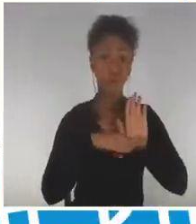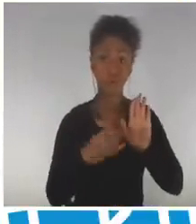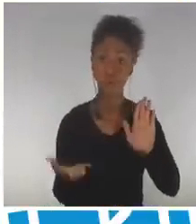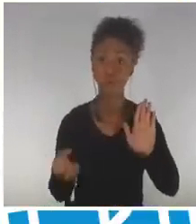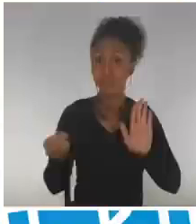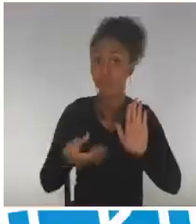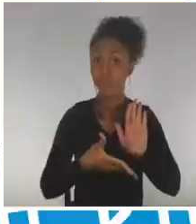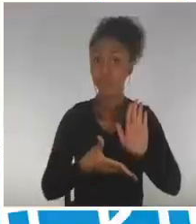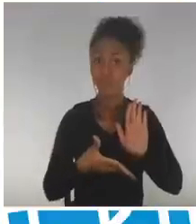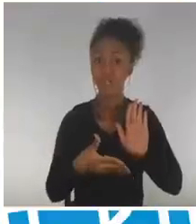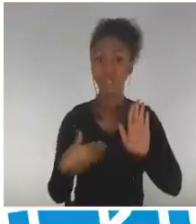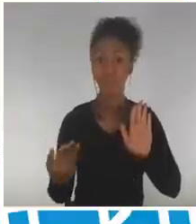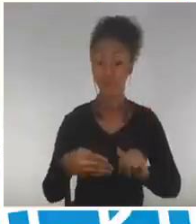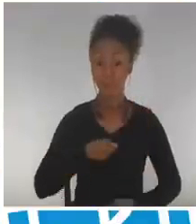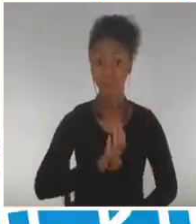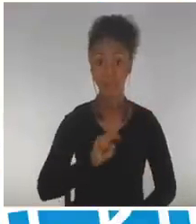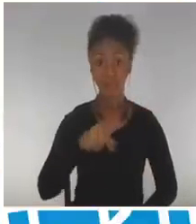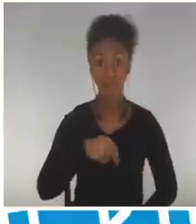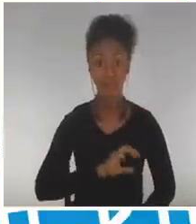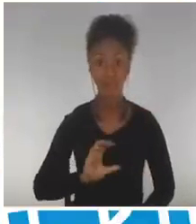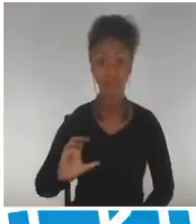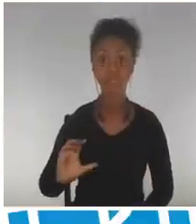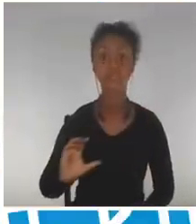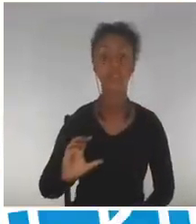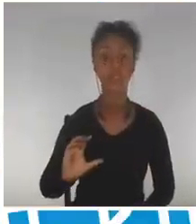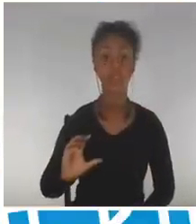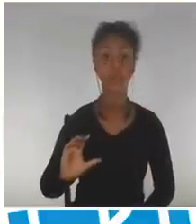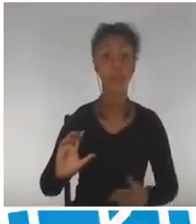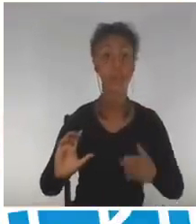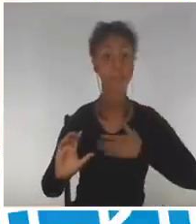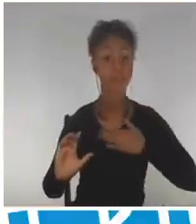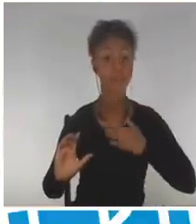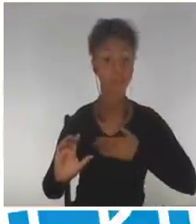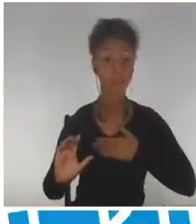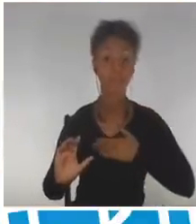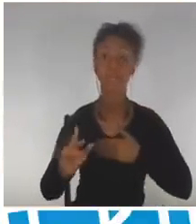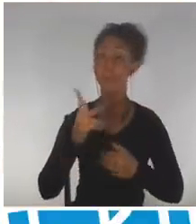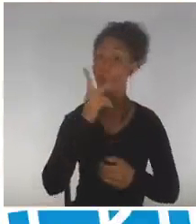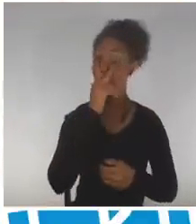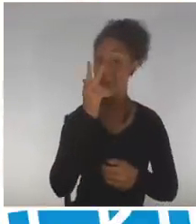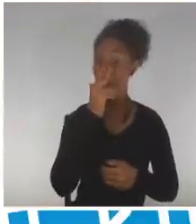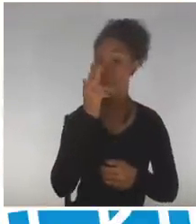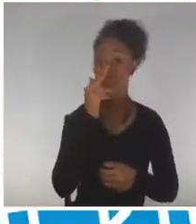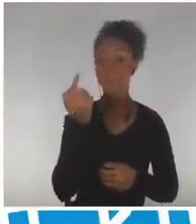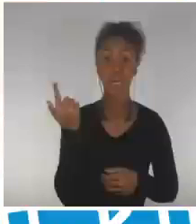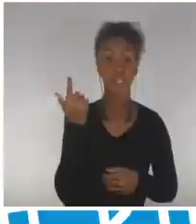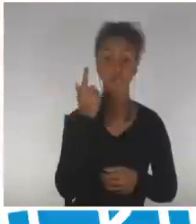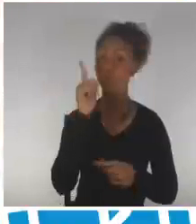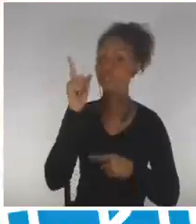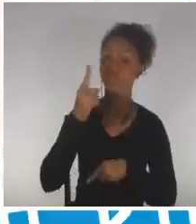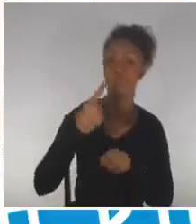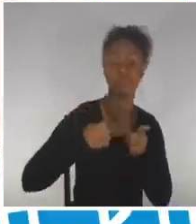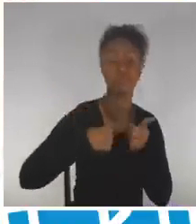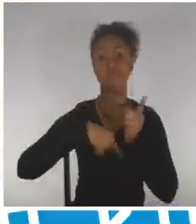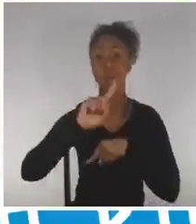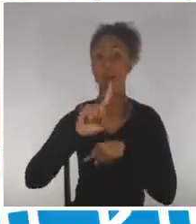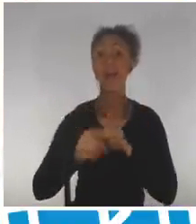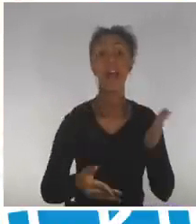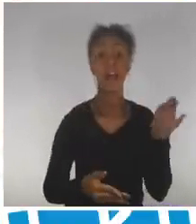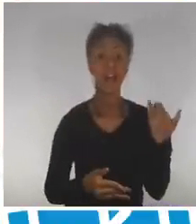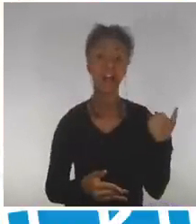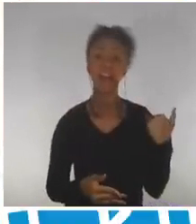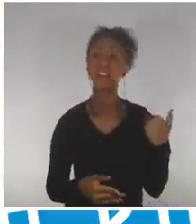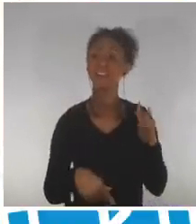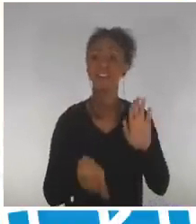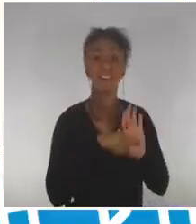BNCC, na minha opinião, ela deu 2 saltos, superando 2 dicotomias que eram muito negativas para o